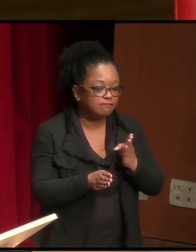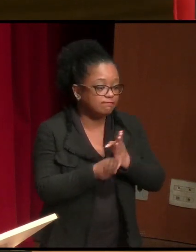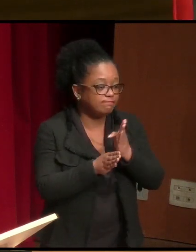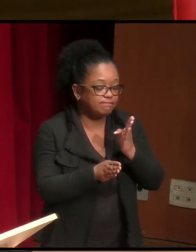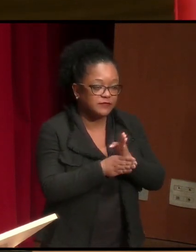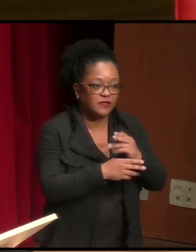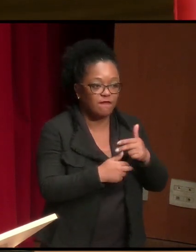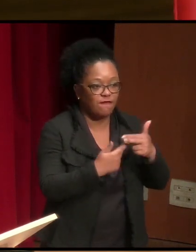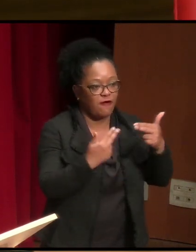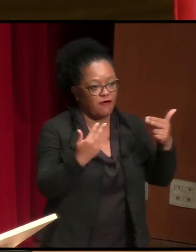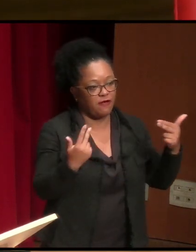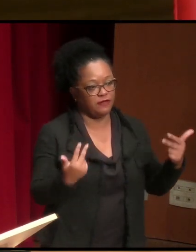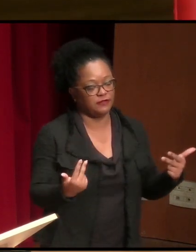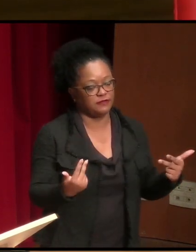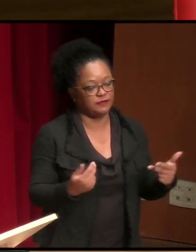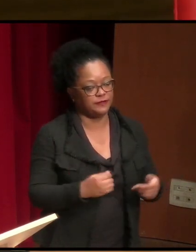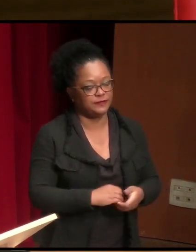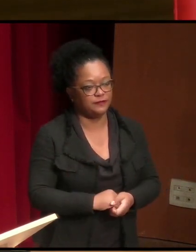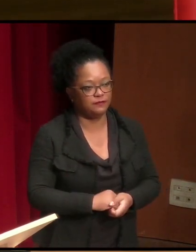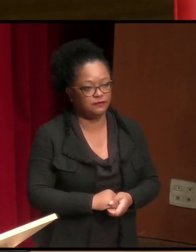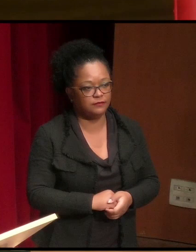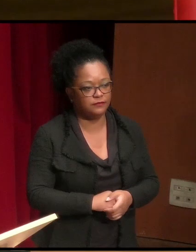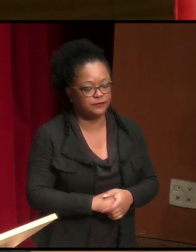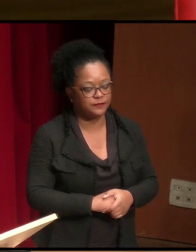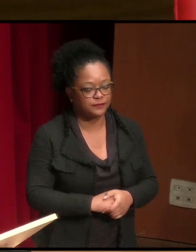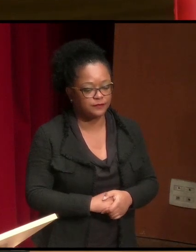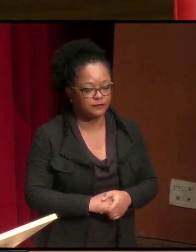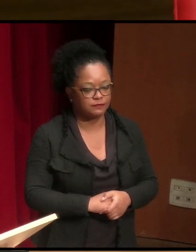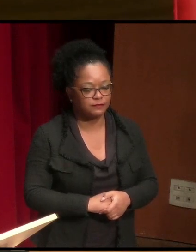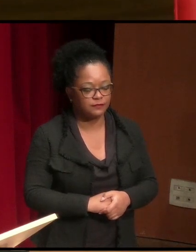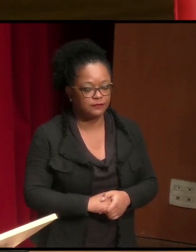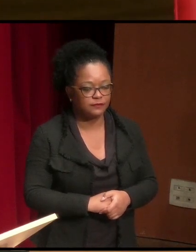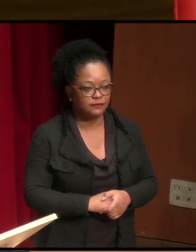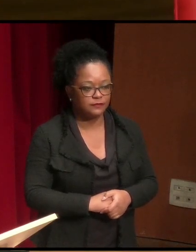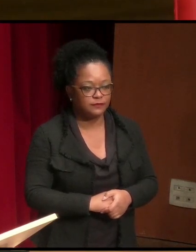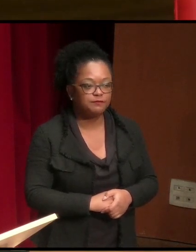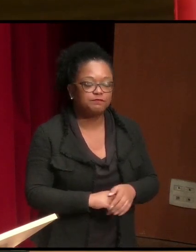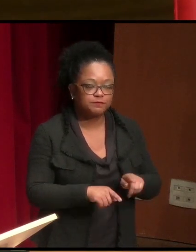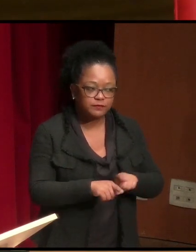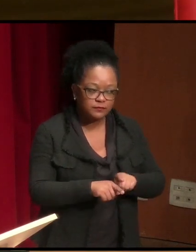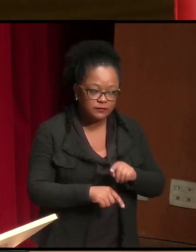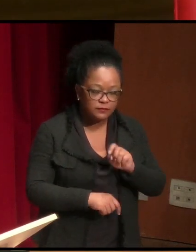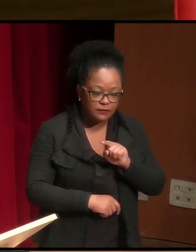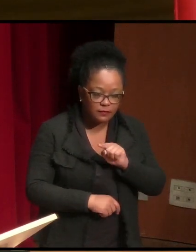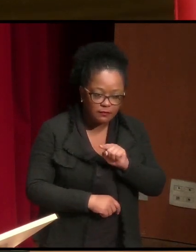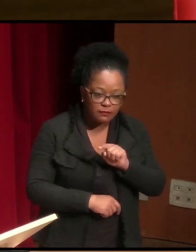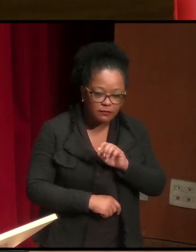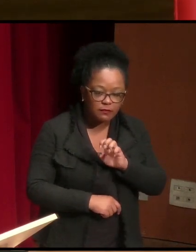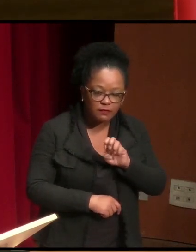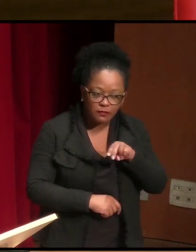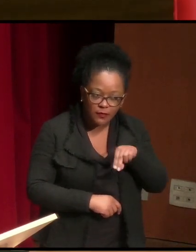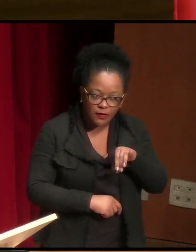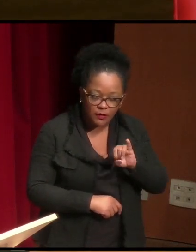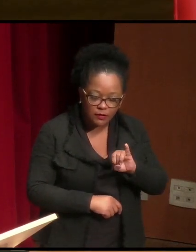né? Então, como bem disse a Eni, a gente cresceu